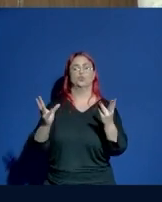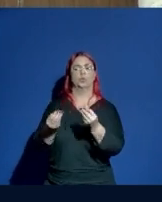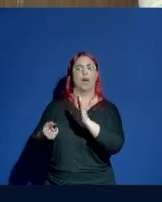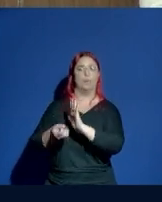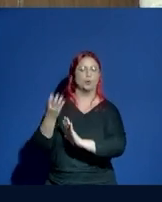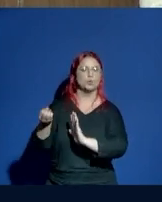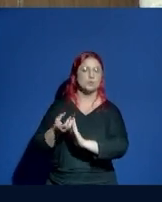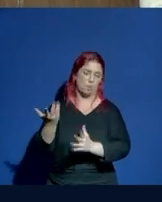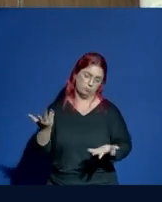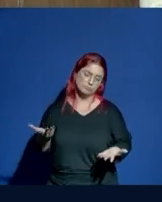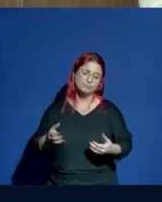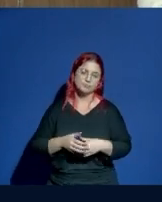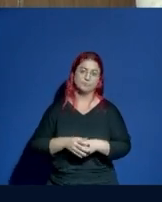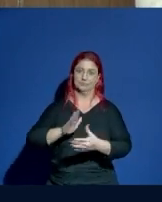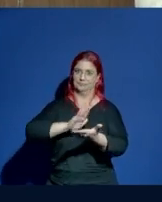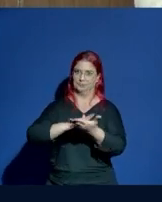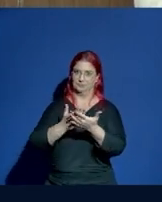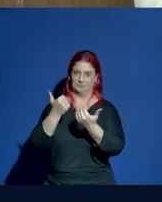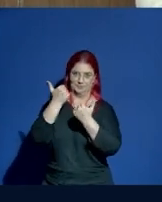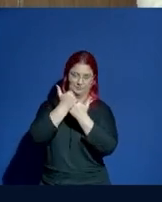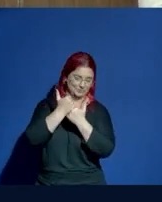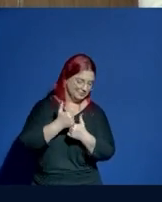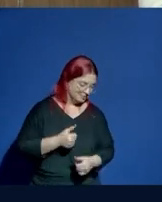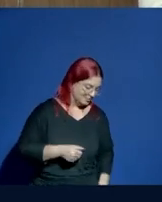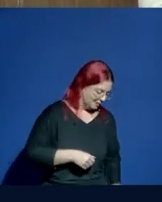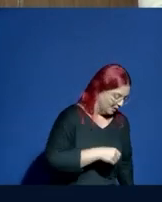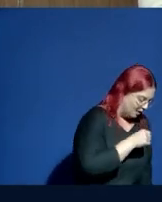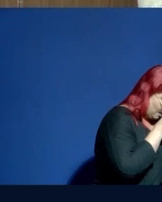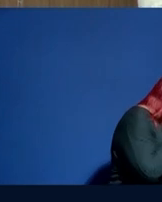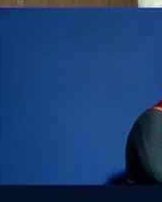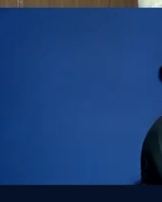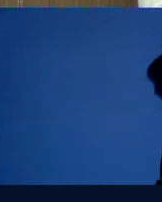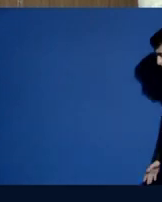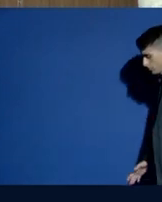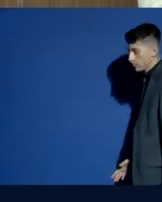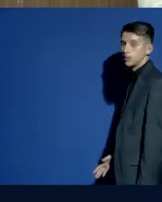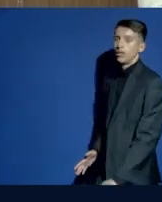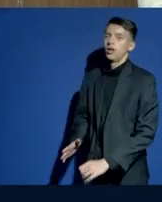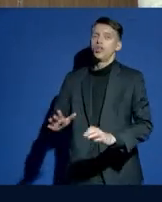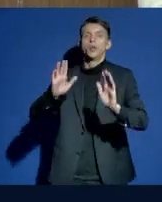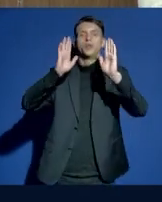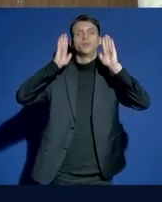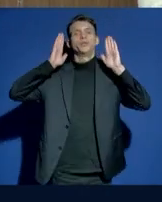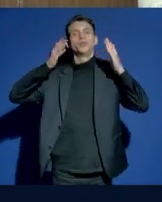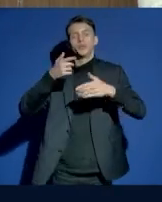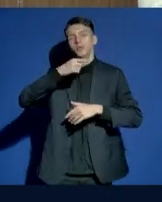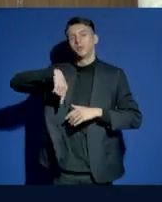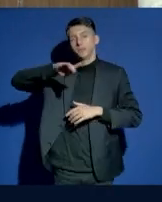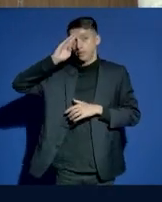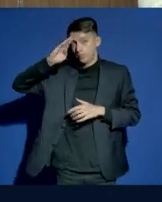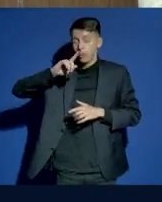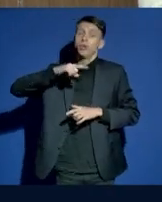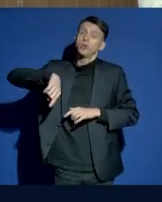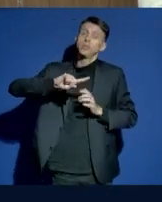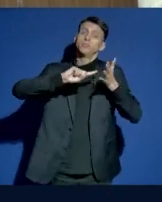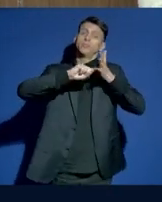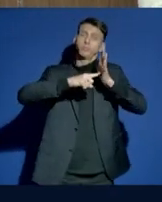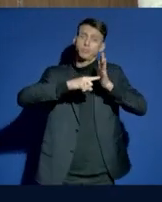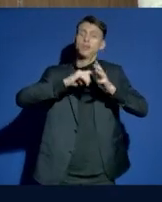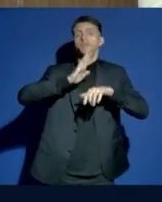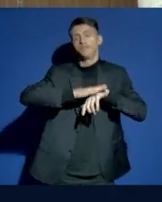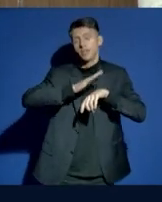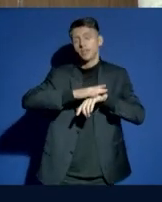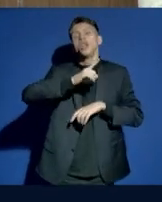Então esse é o foco principal nosso nós apesar de sermos uma montadora né fabricante de equipamentos nós temos